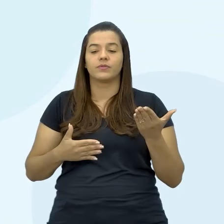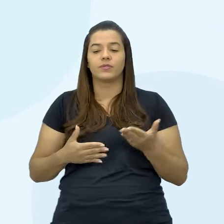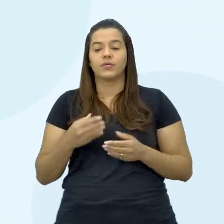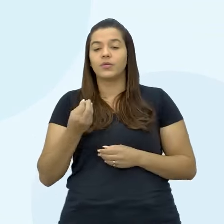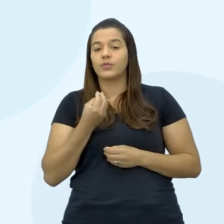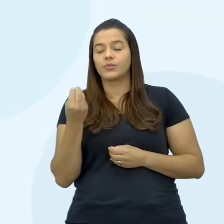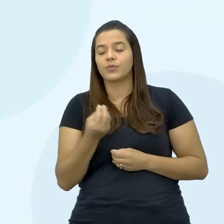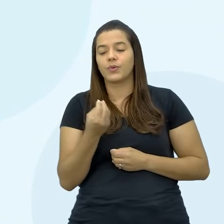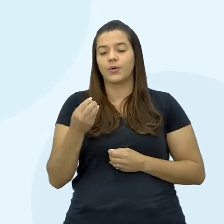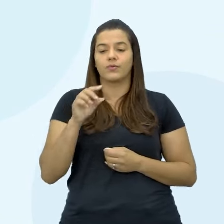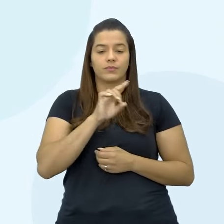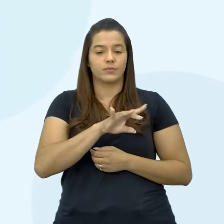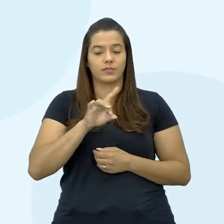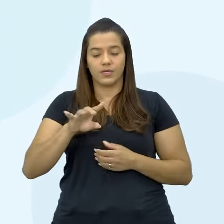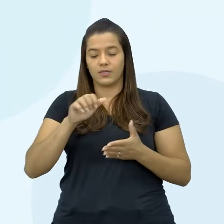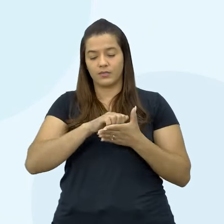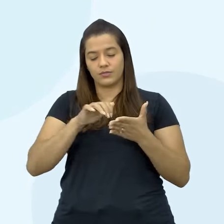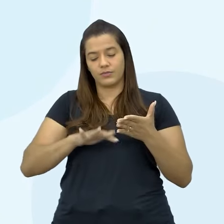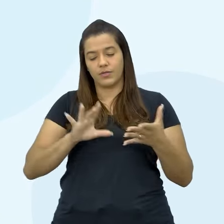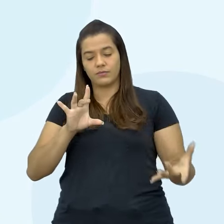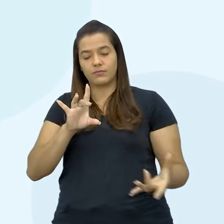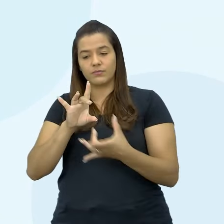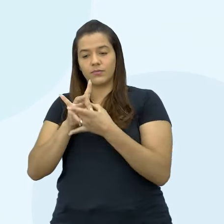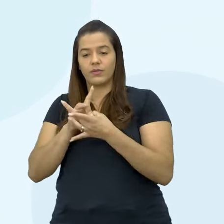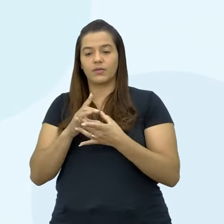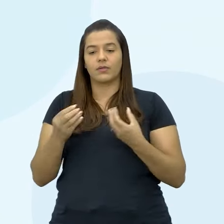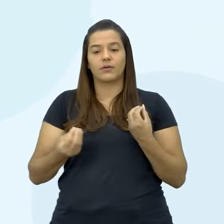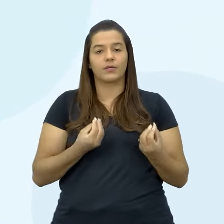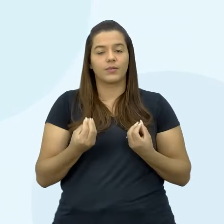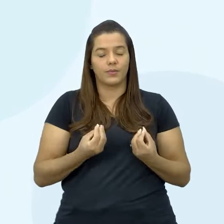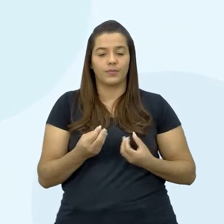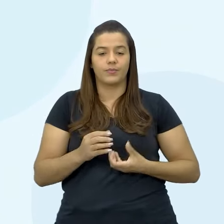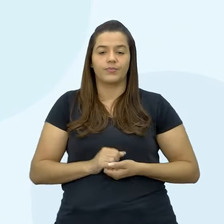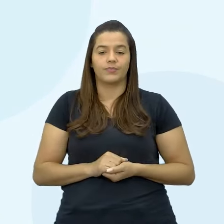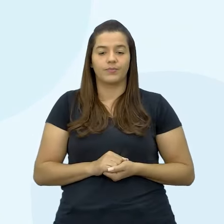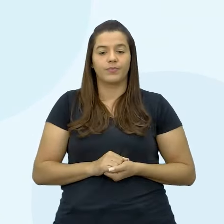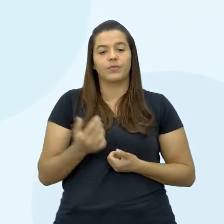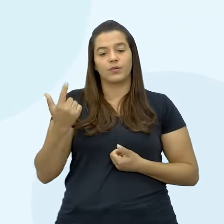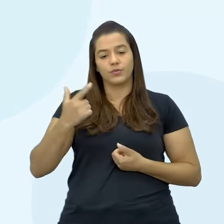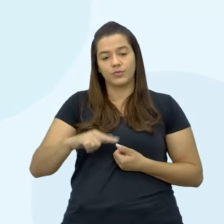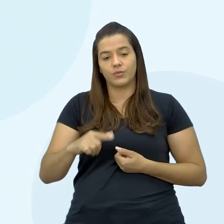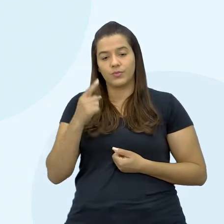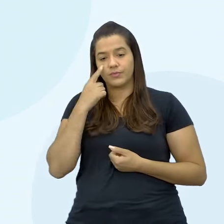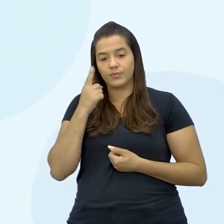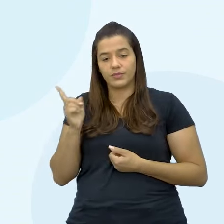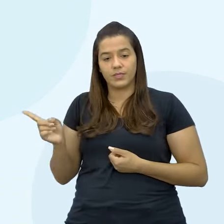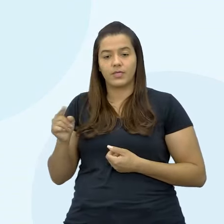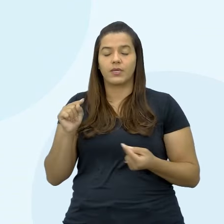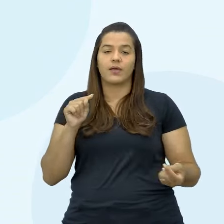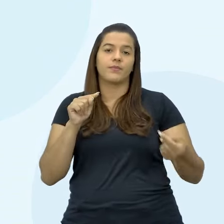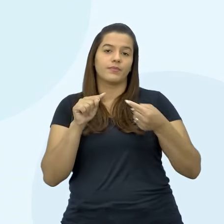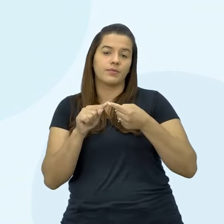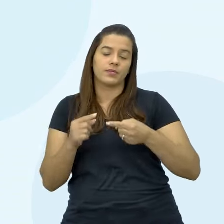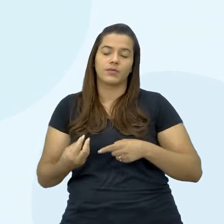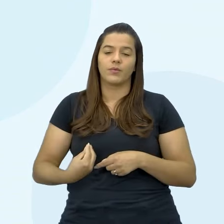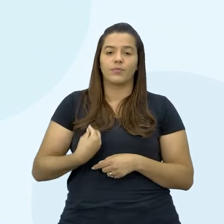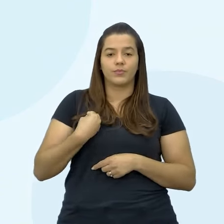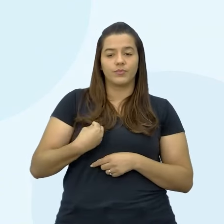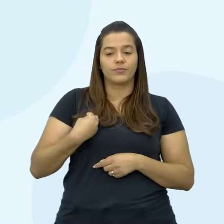essas atividades se conectam. Olha de novo aqui, né, um ponto do projeto de vida para